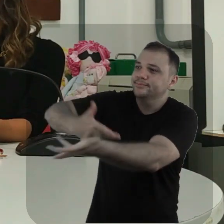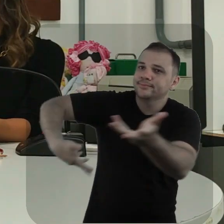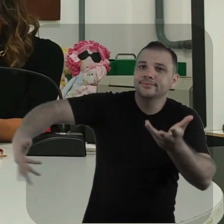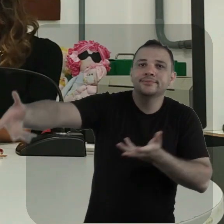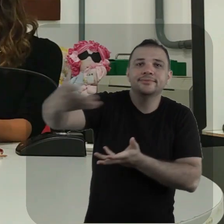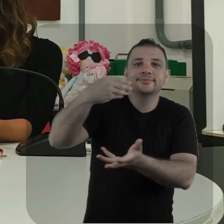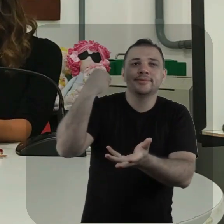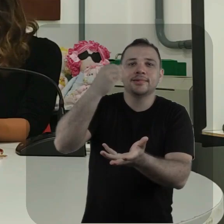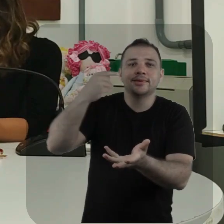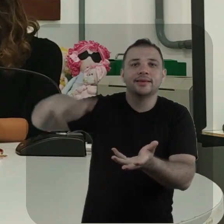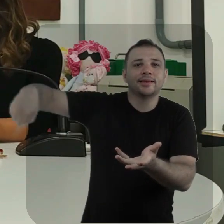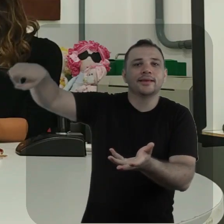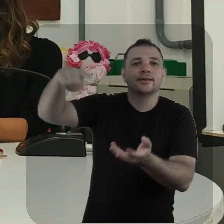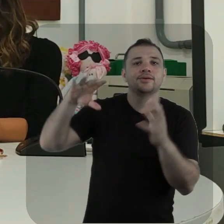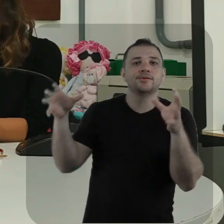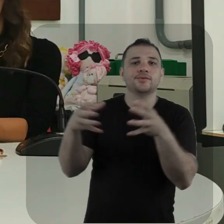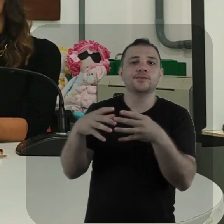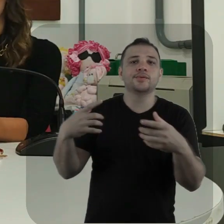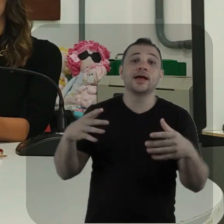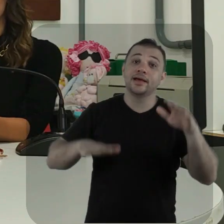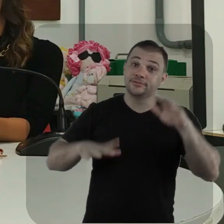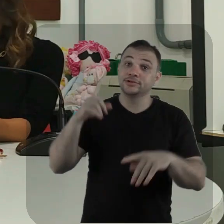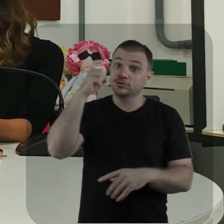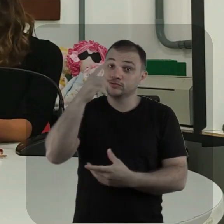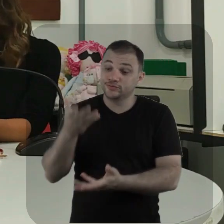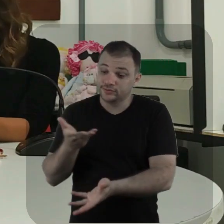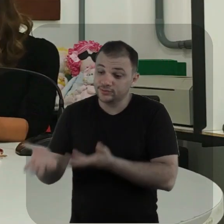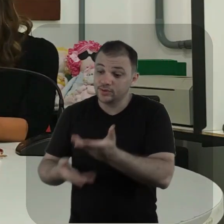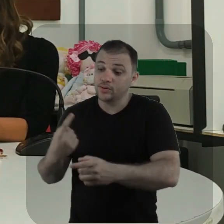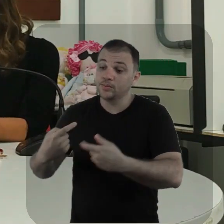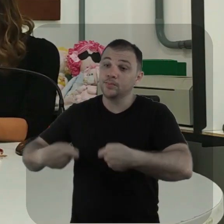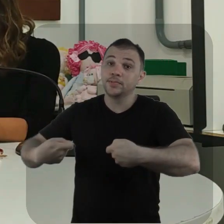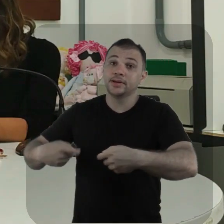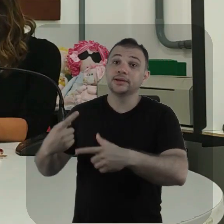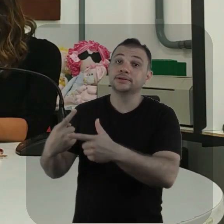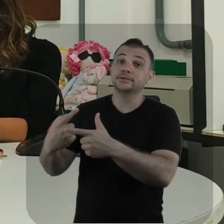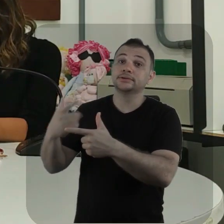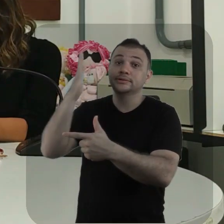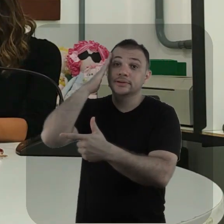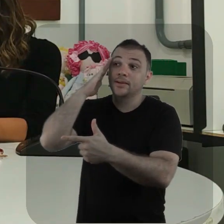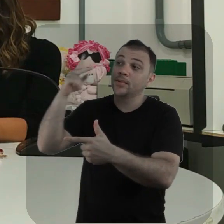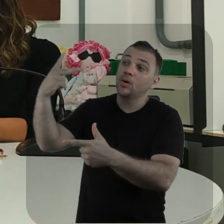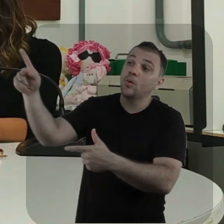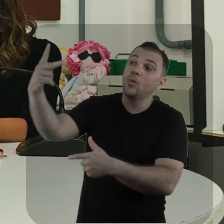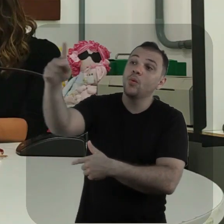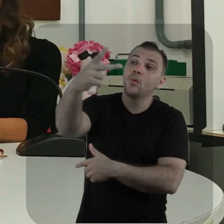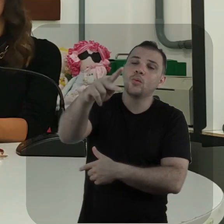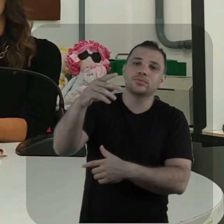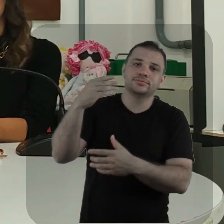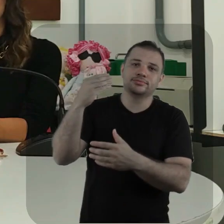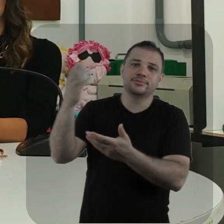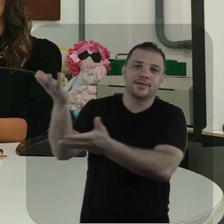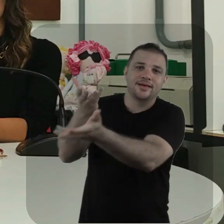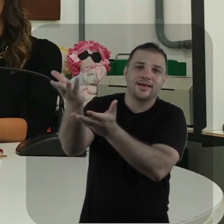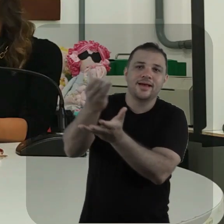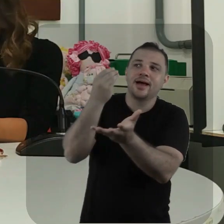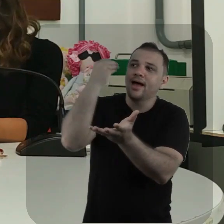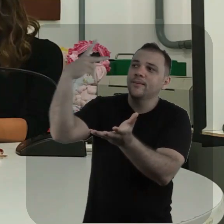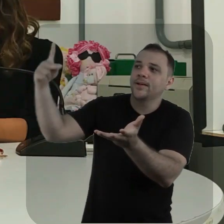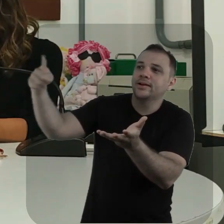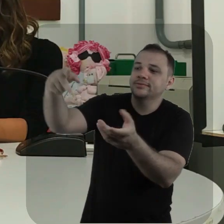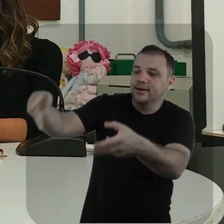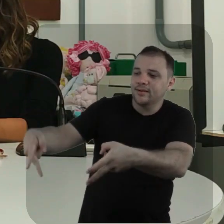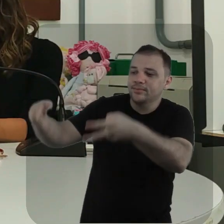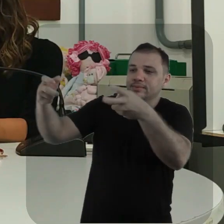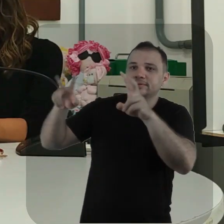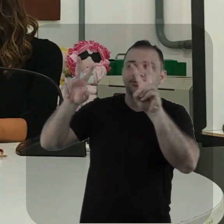o trabalho acaba ficando também um pouco mais difícil, porque você depende de vários agentes aí. E aí você trouxe um ponto, né, que eu considero de